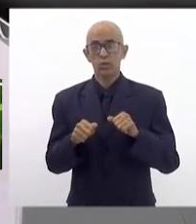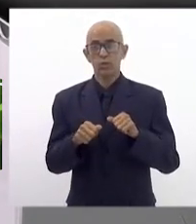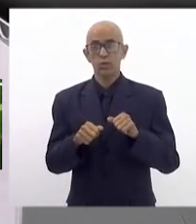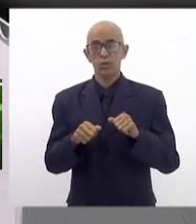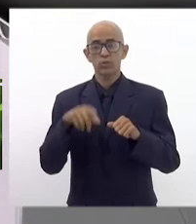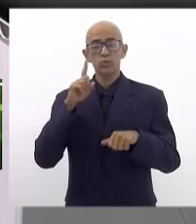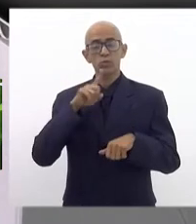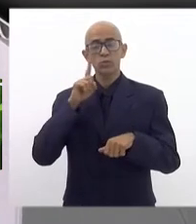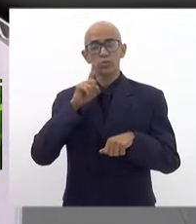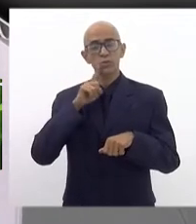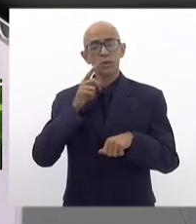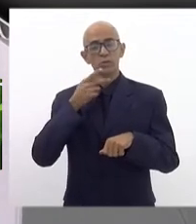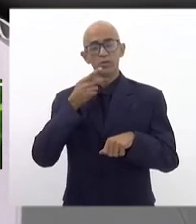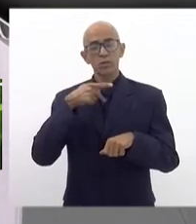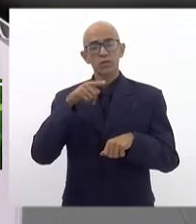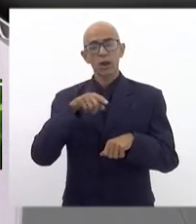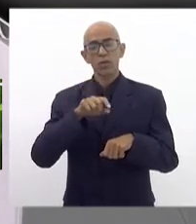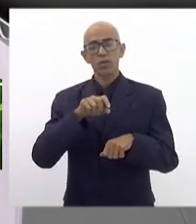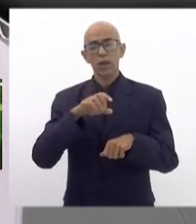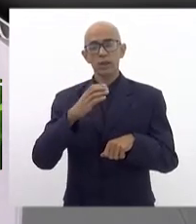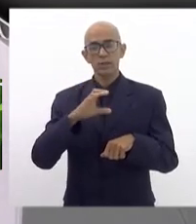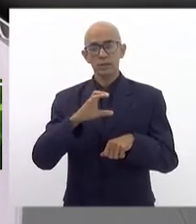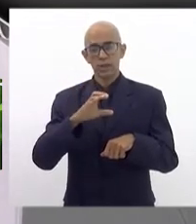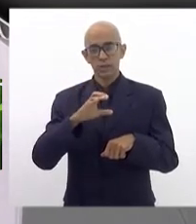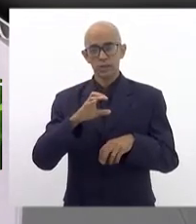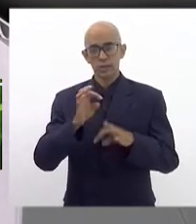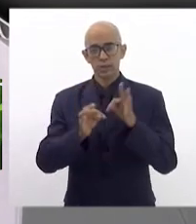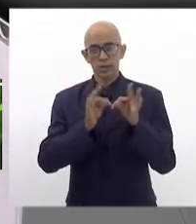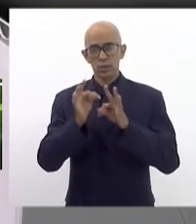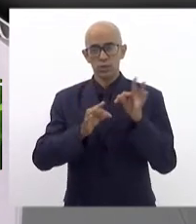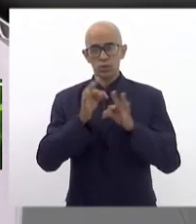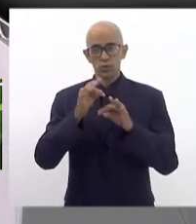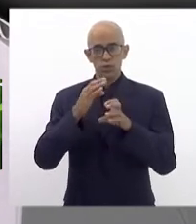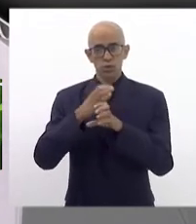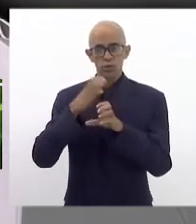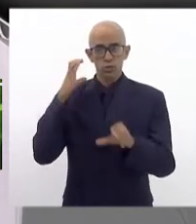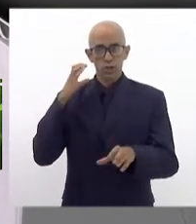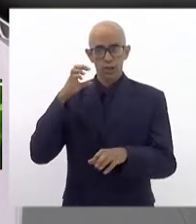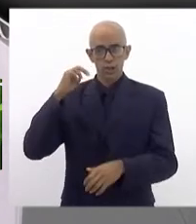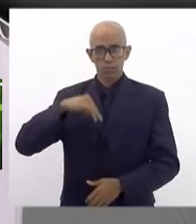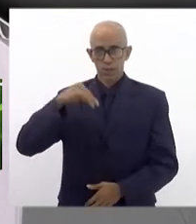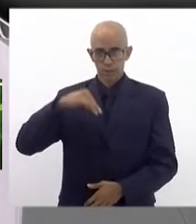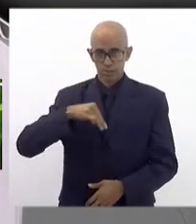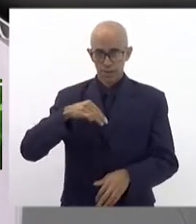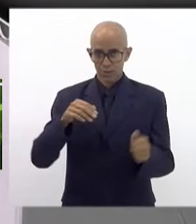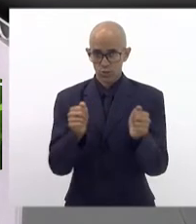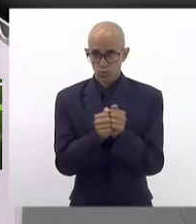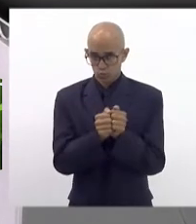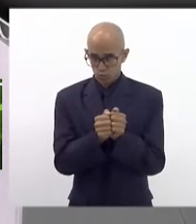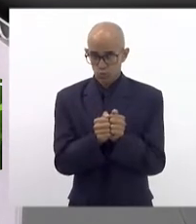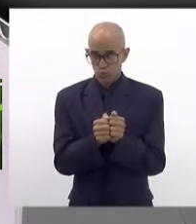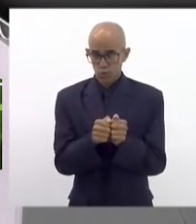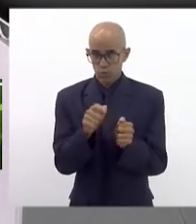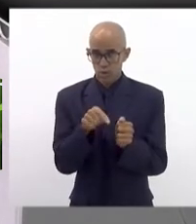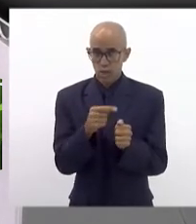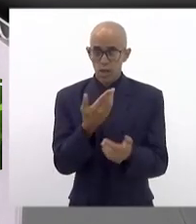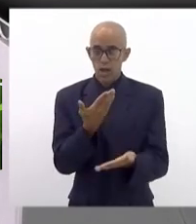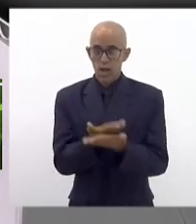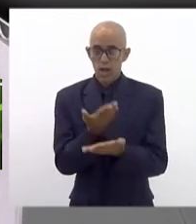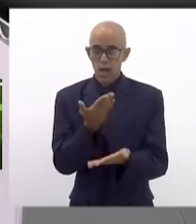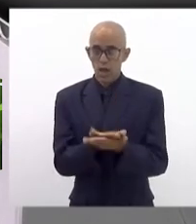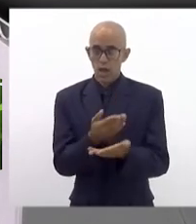STEM, né, que é ciência, tecnologia, engenharia e matemática, que é a atividade que se faz